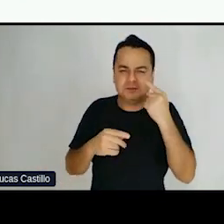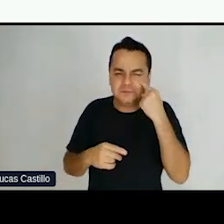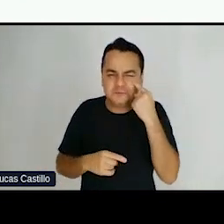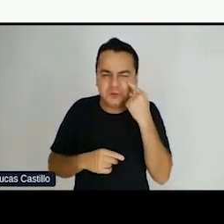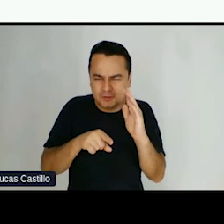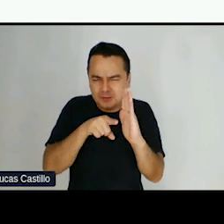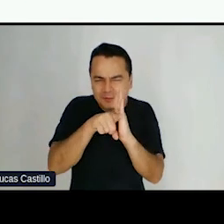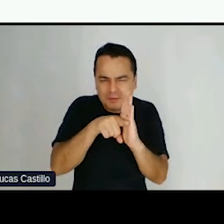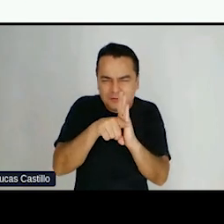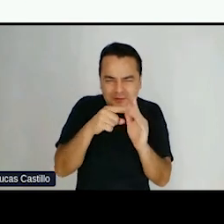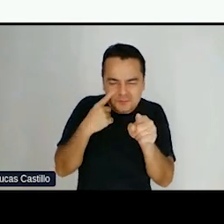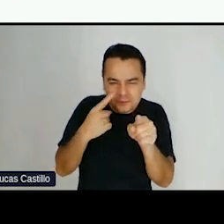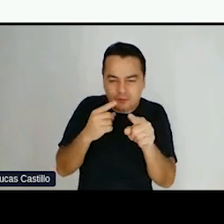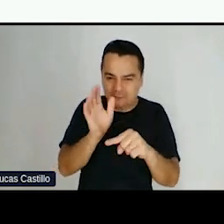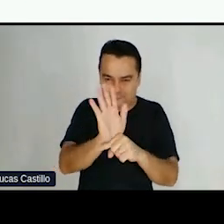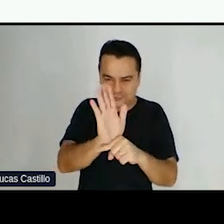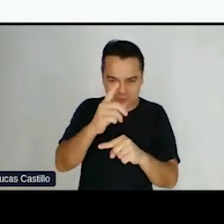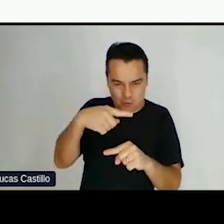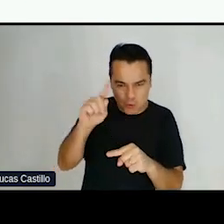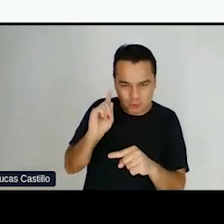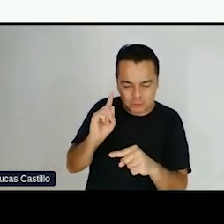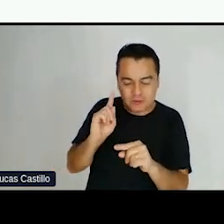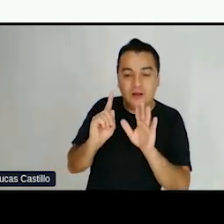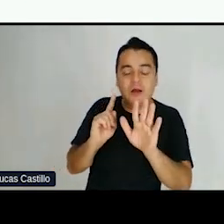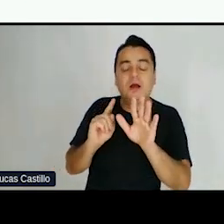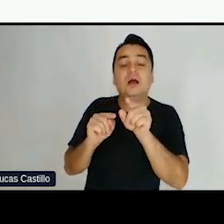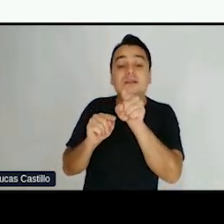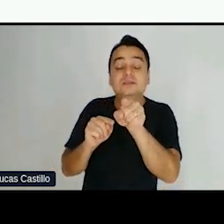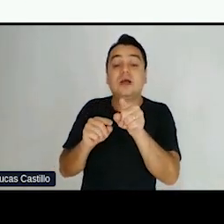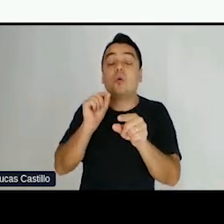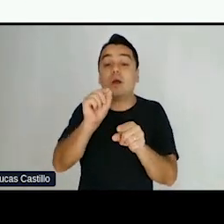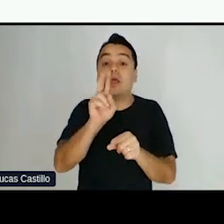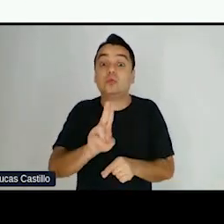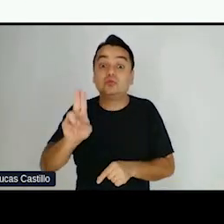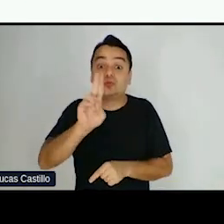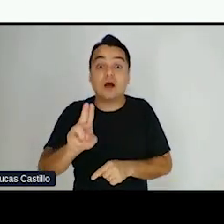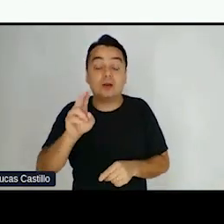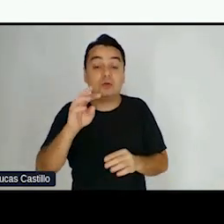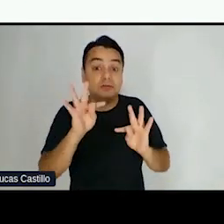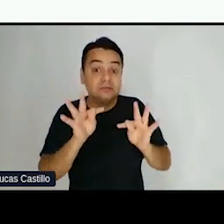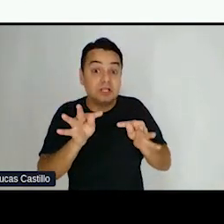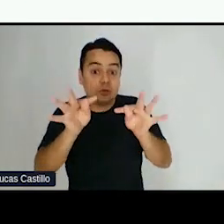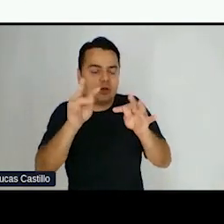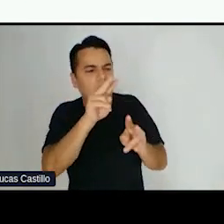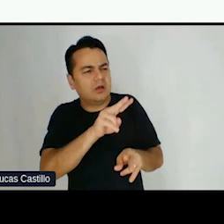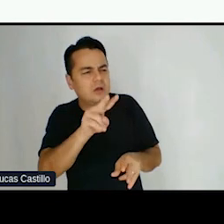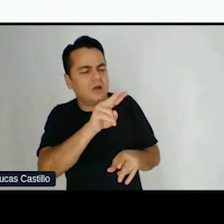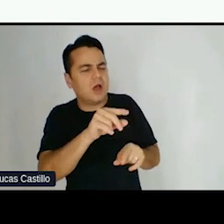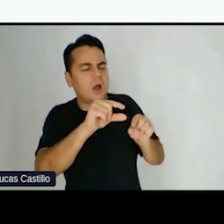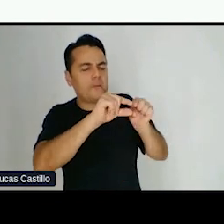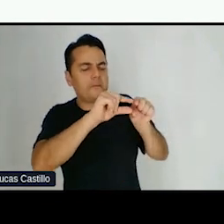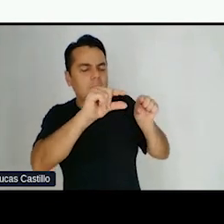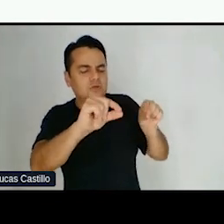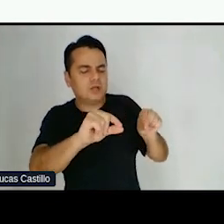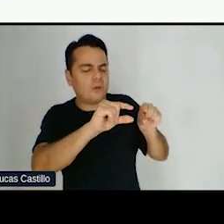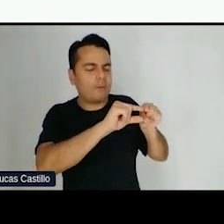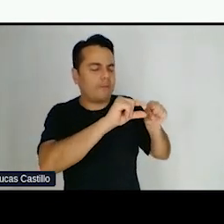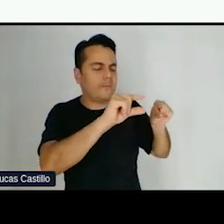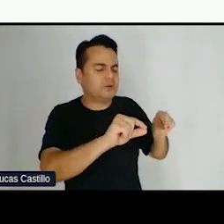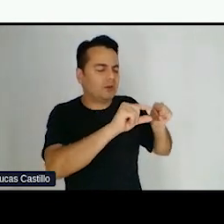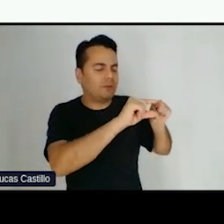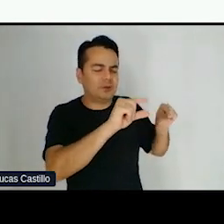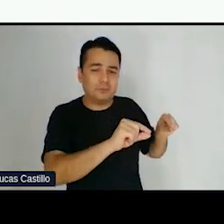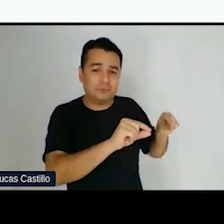observaram no vídeo anterior, o usuário de tecnologia assistiva só tinha informação botão, botão, botão.